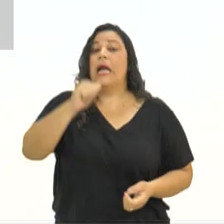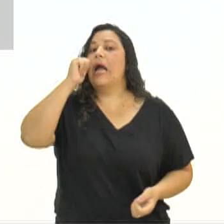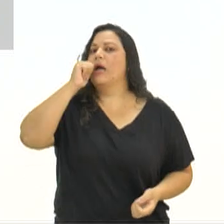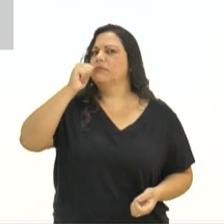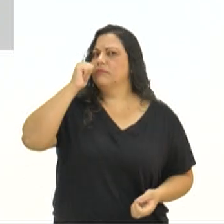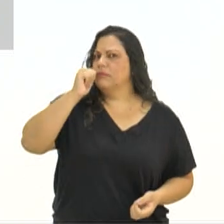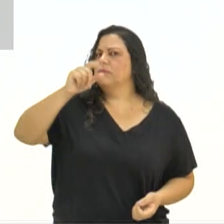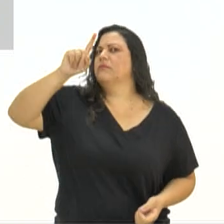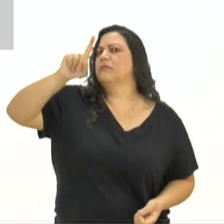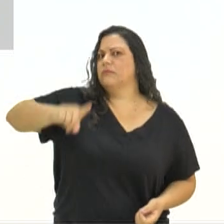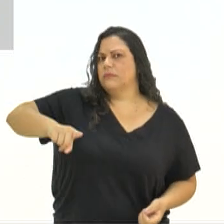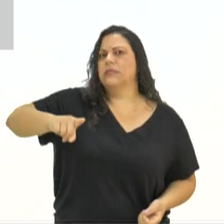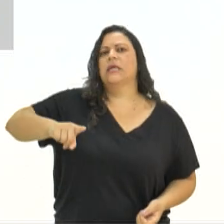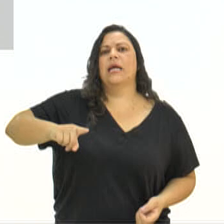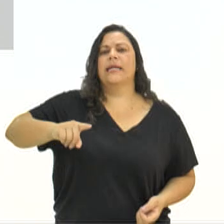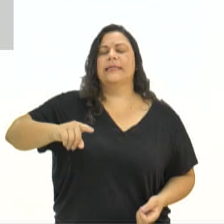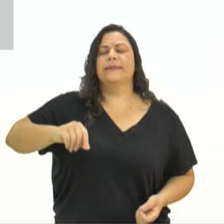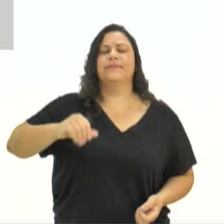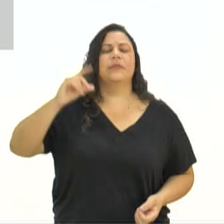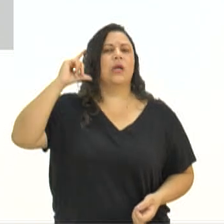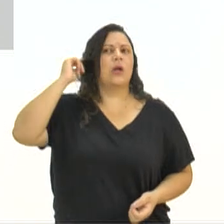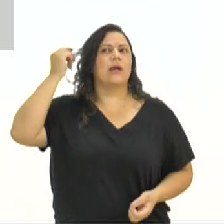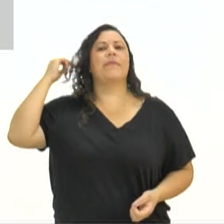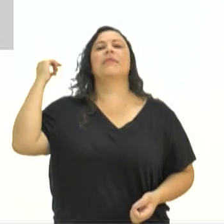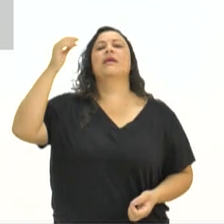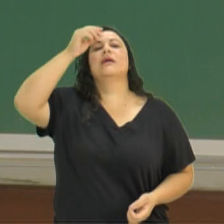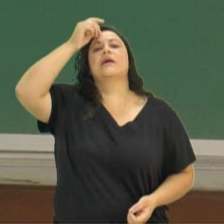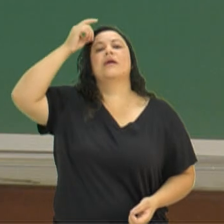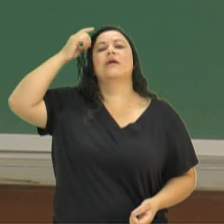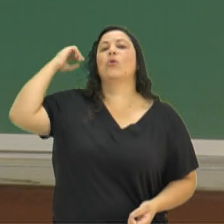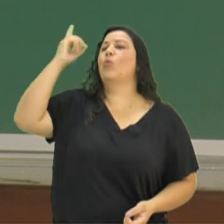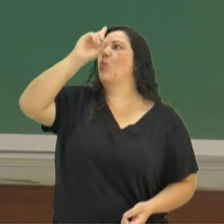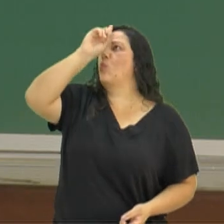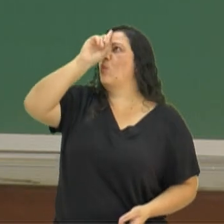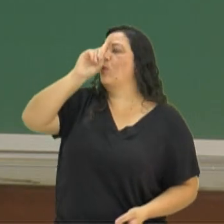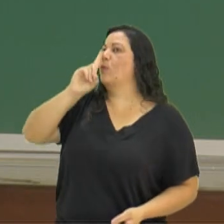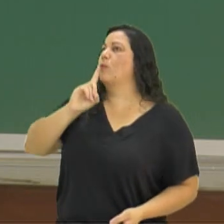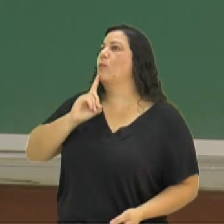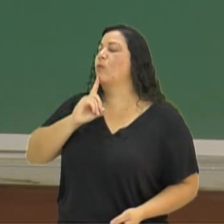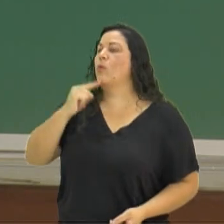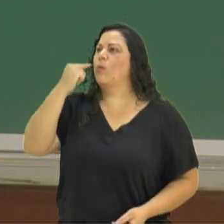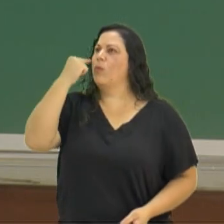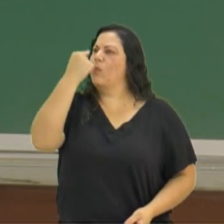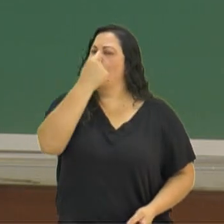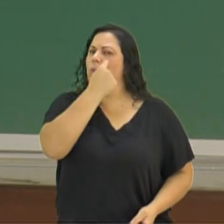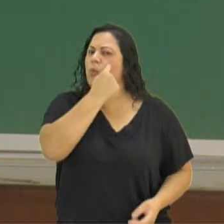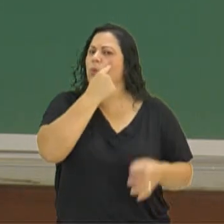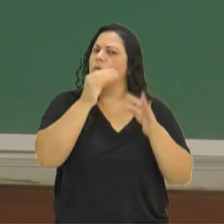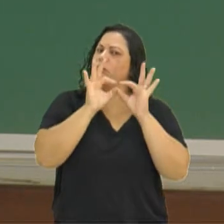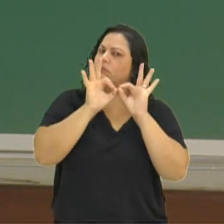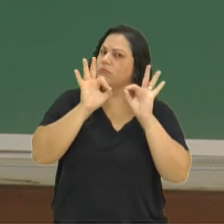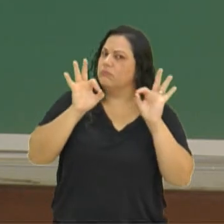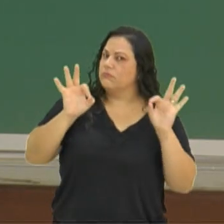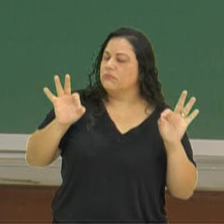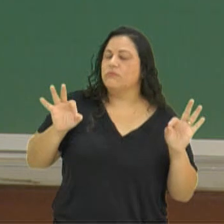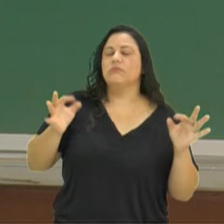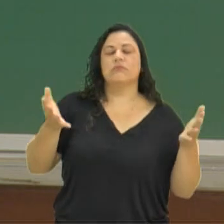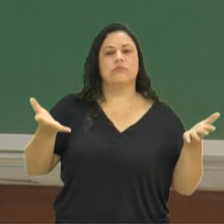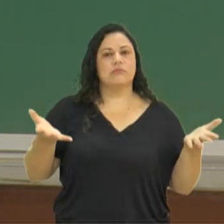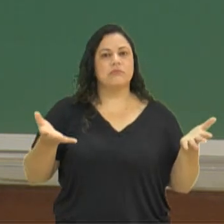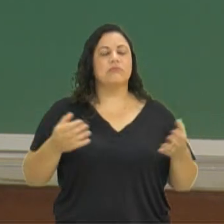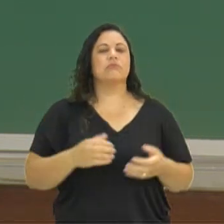uma menina de cabelos loiros, ela tem o olhar simples, sincero. Liesel tiene un